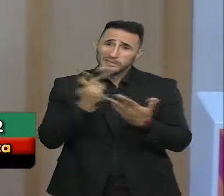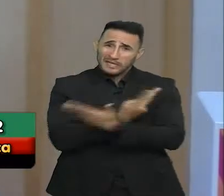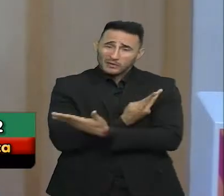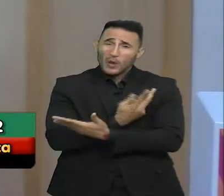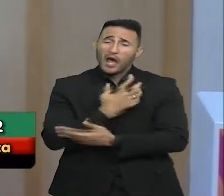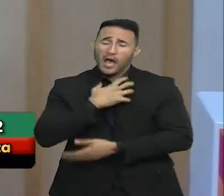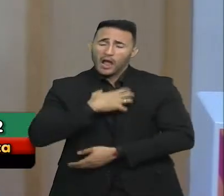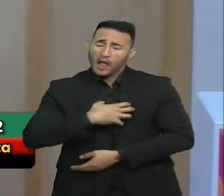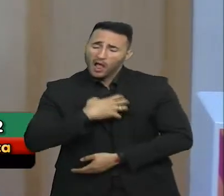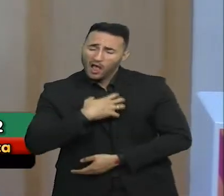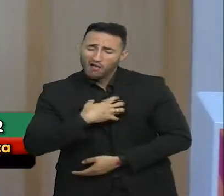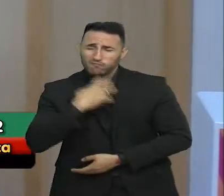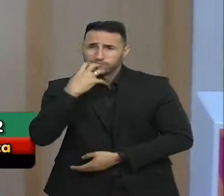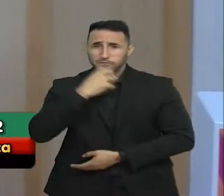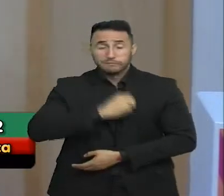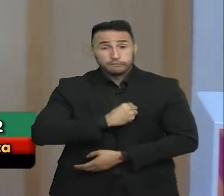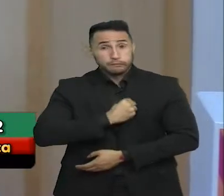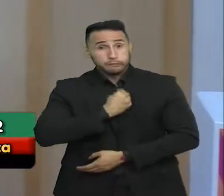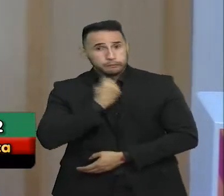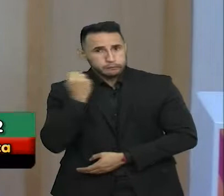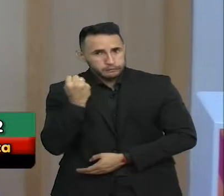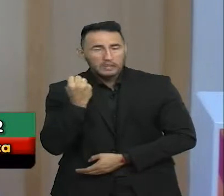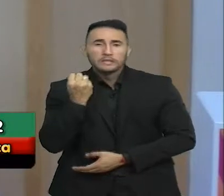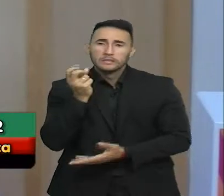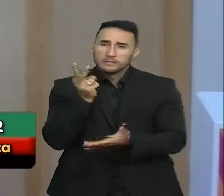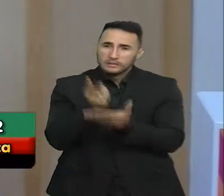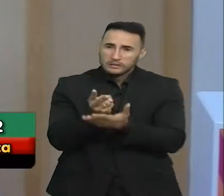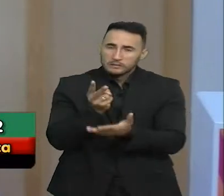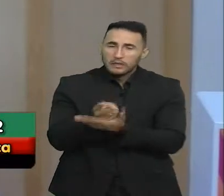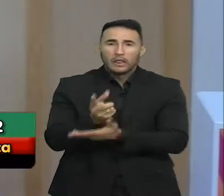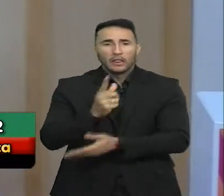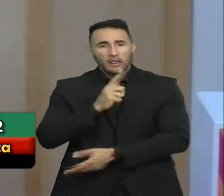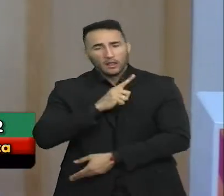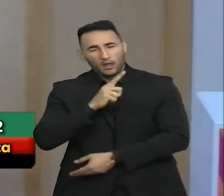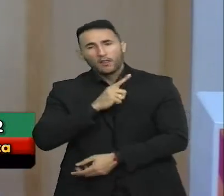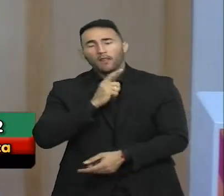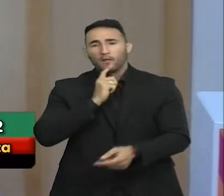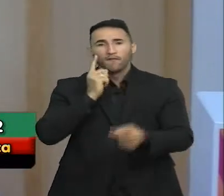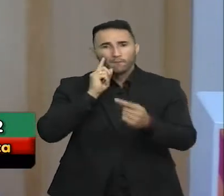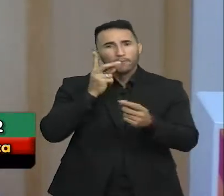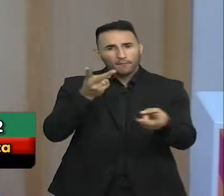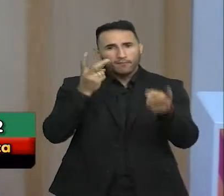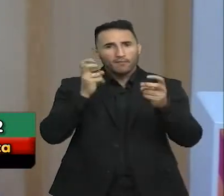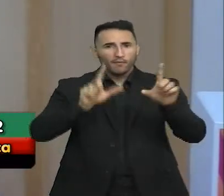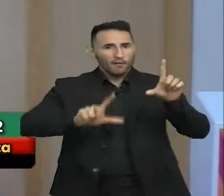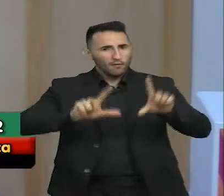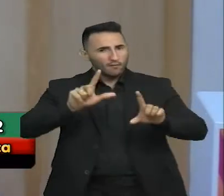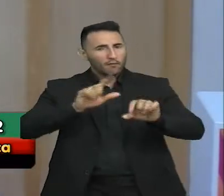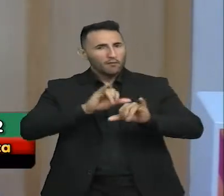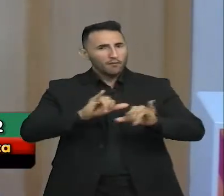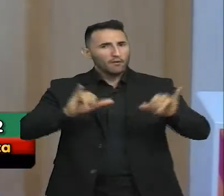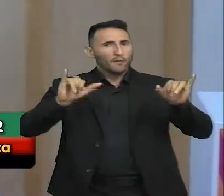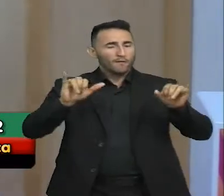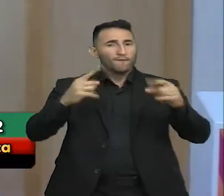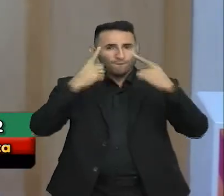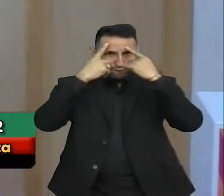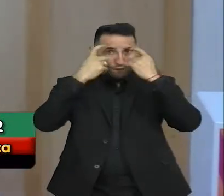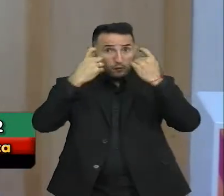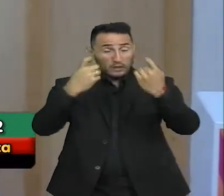ódio, né? Discursos de ódio são frequentes na mídia, violência, e